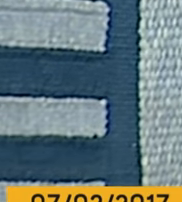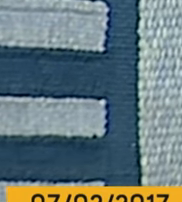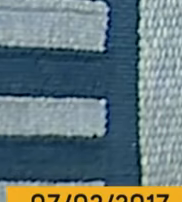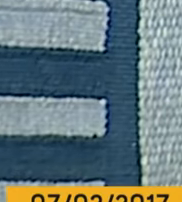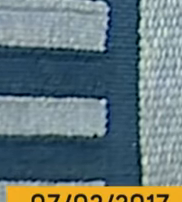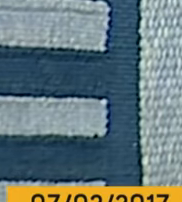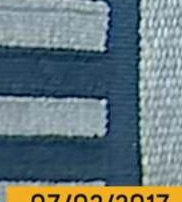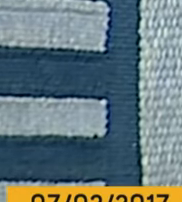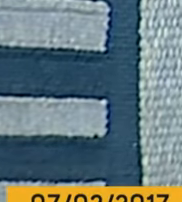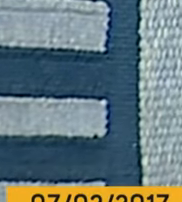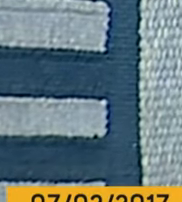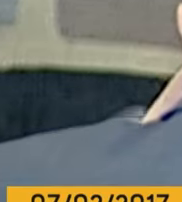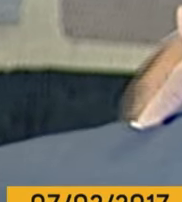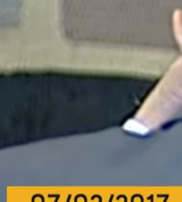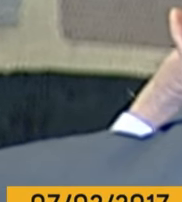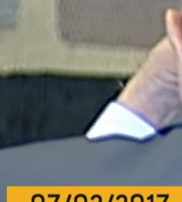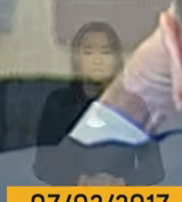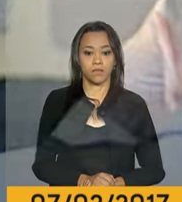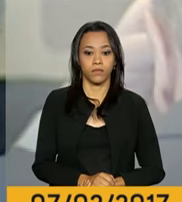Maurício